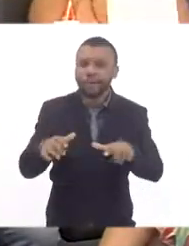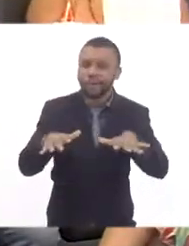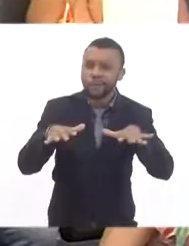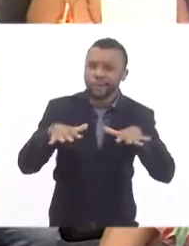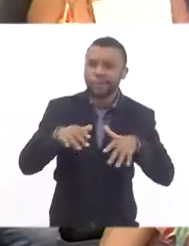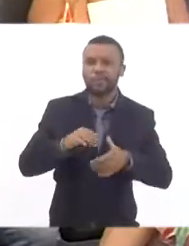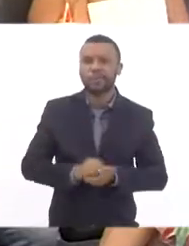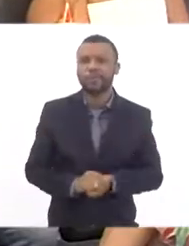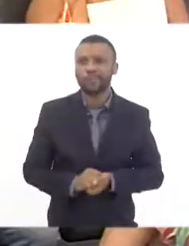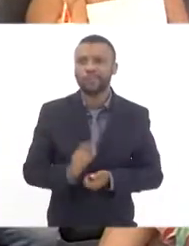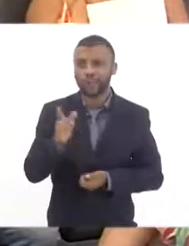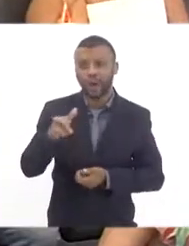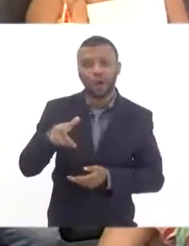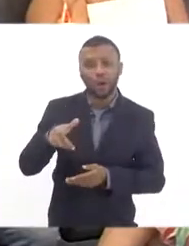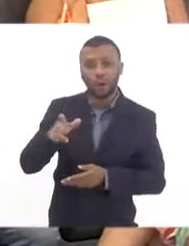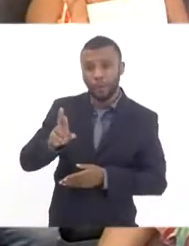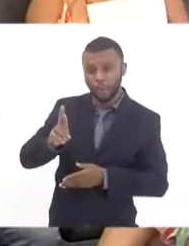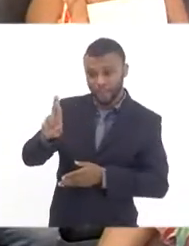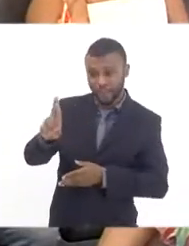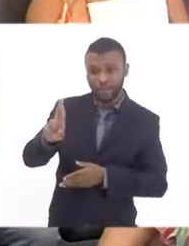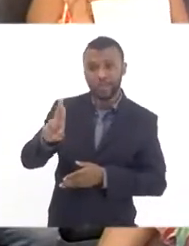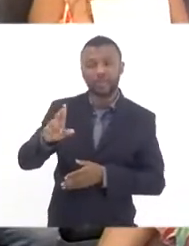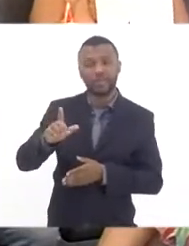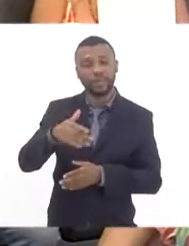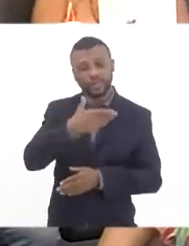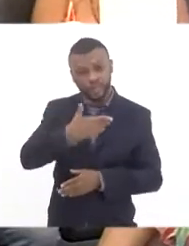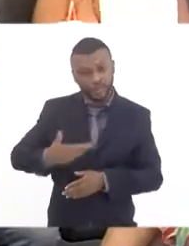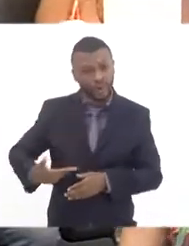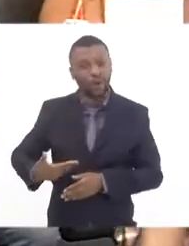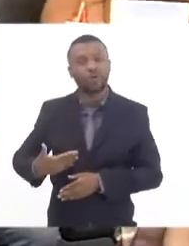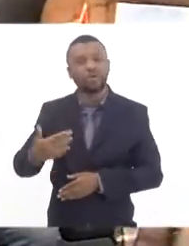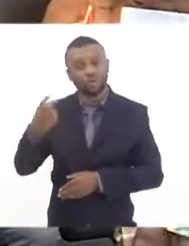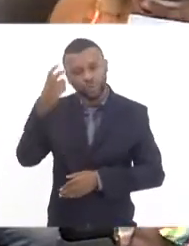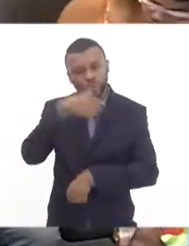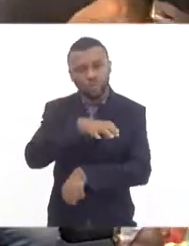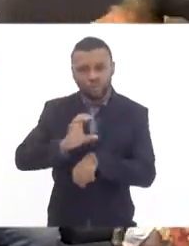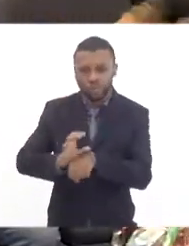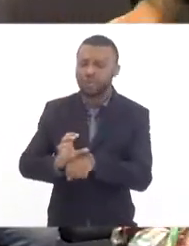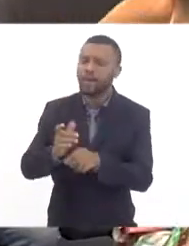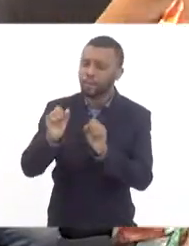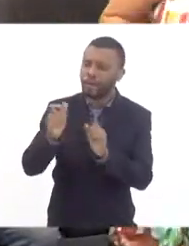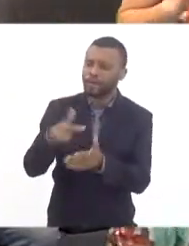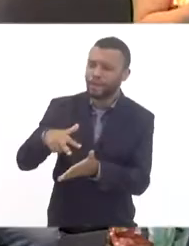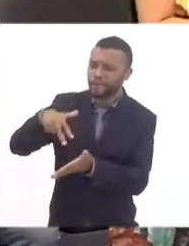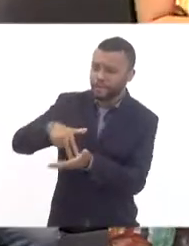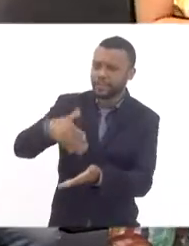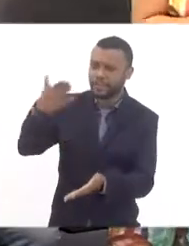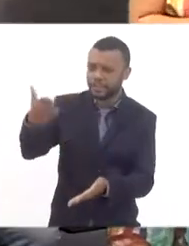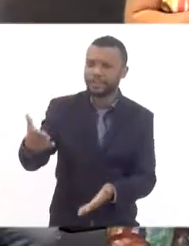Dória, conselheira estadual de cultura, justifica essa audiência. Levanta aí, Aretuza, para as pessoas conhecerem.